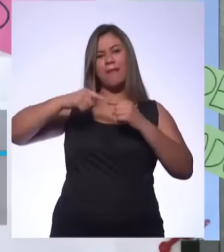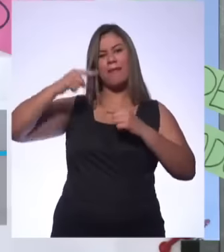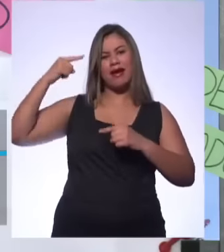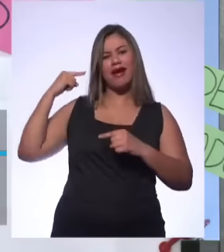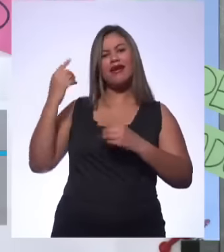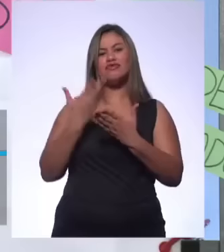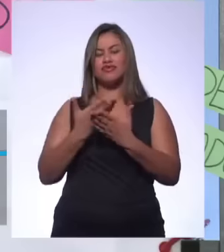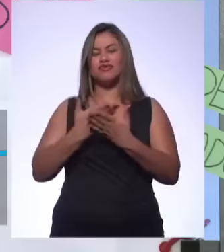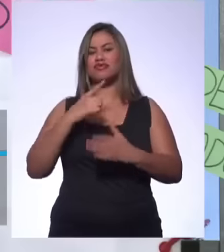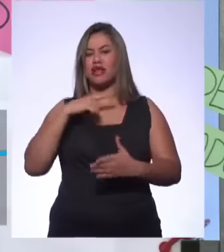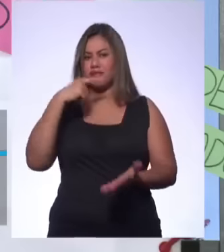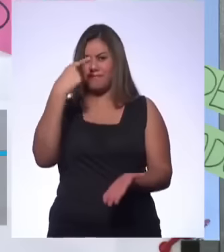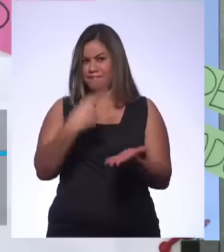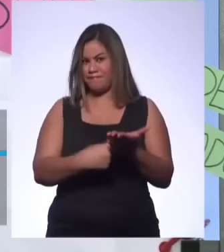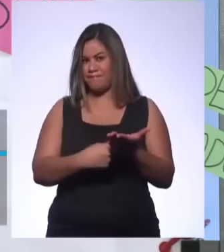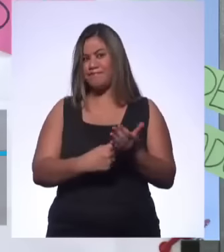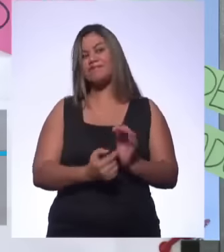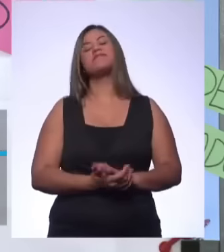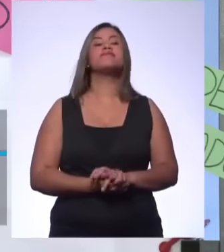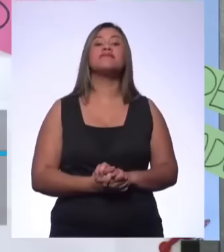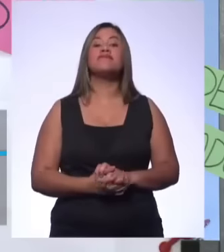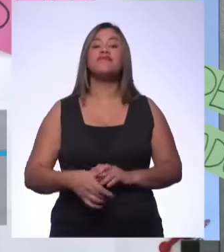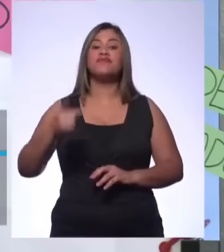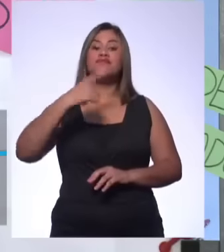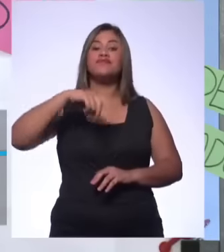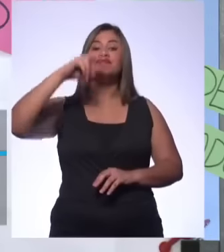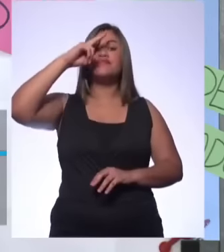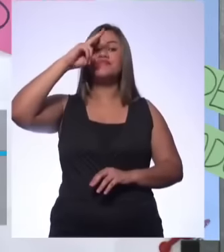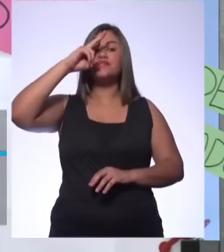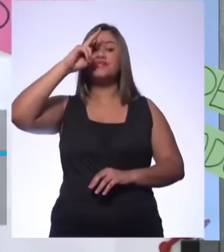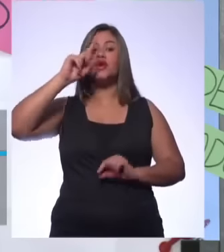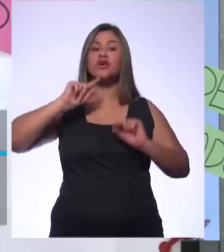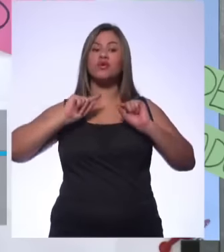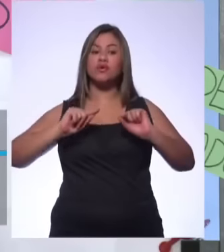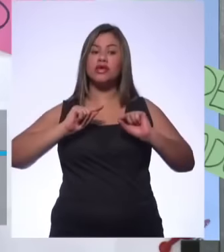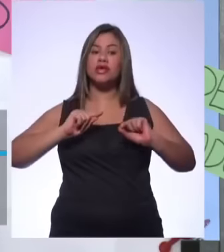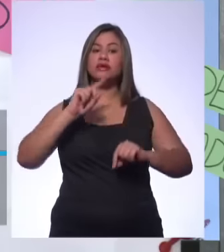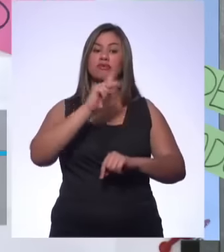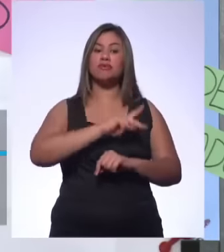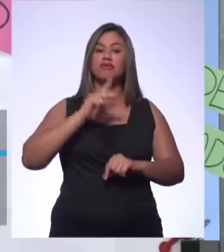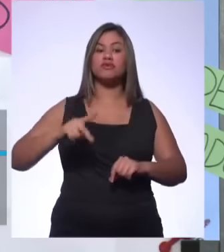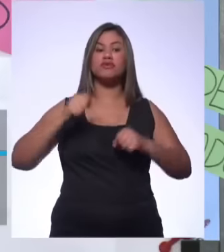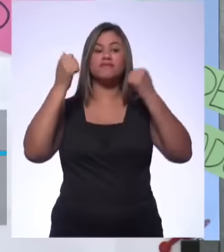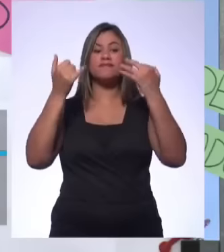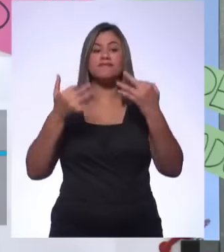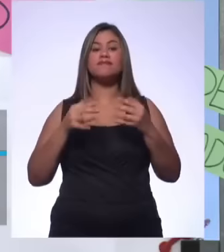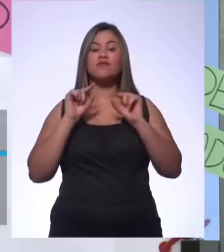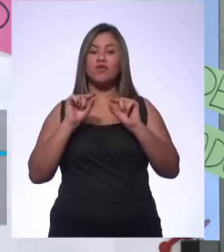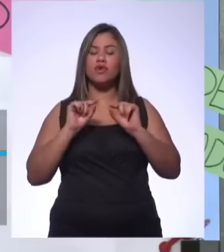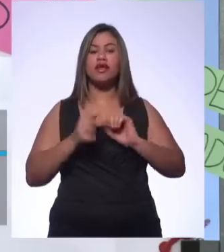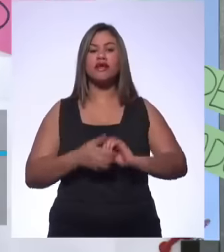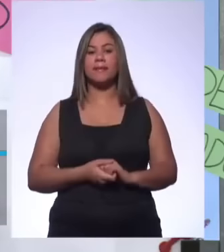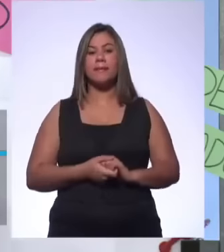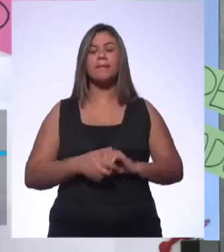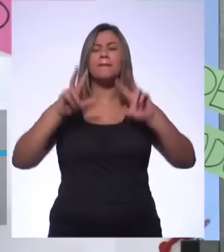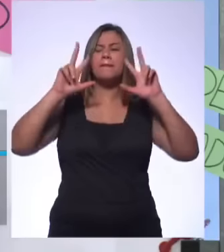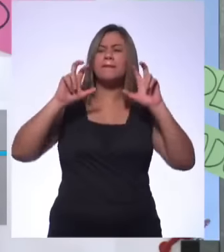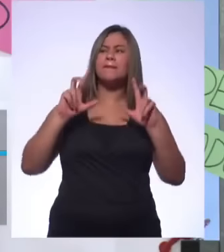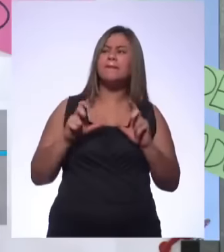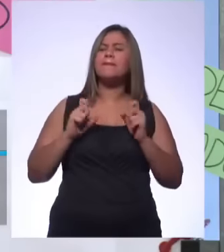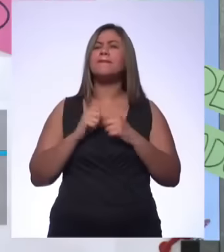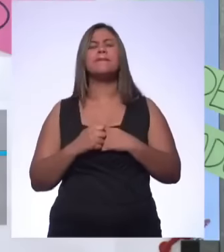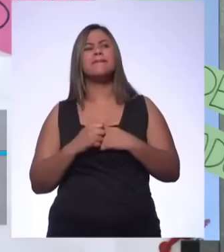bem? Combinado? Vão aí relembrando o que a professora explicou na aula passada. Quais foram os nossos temas?